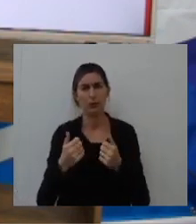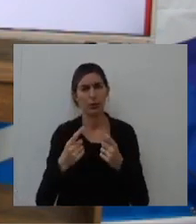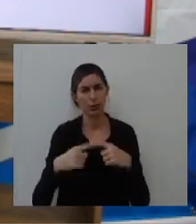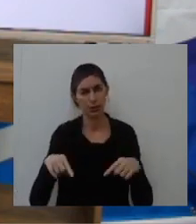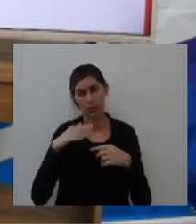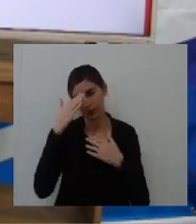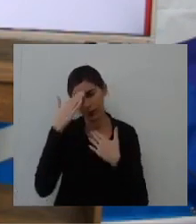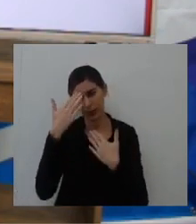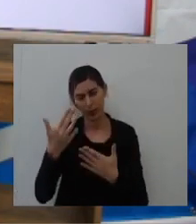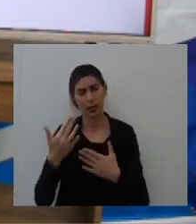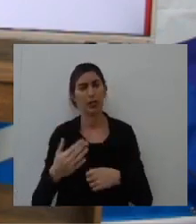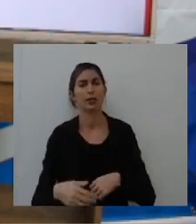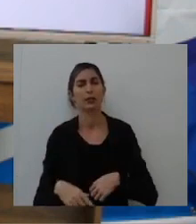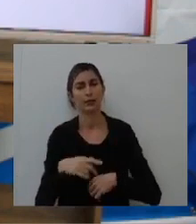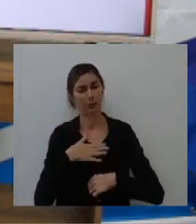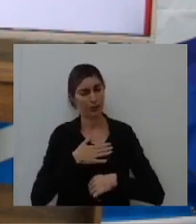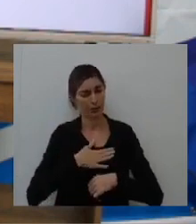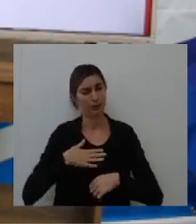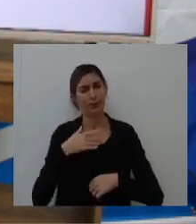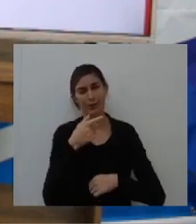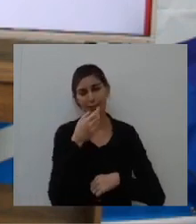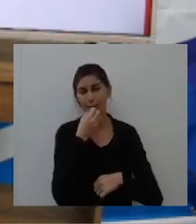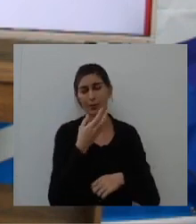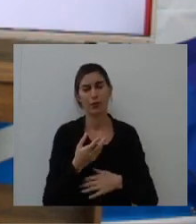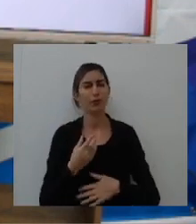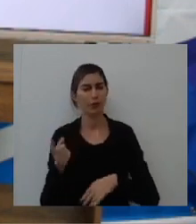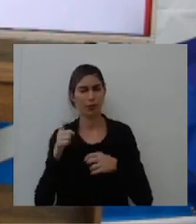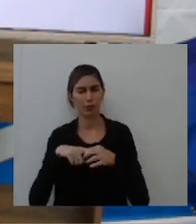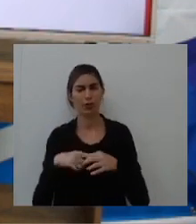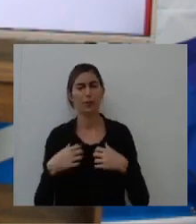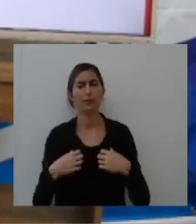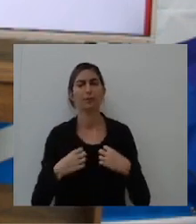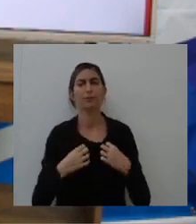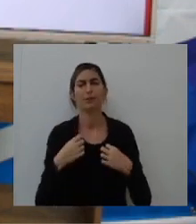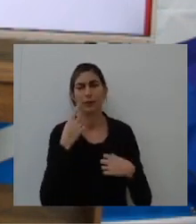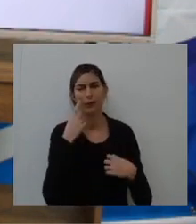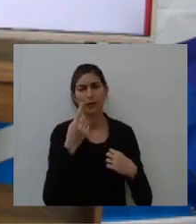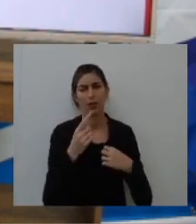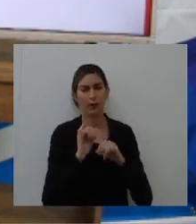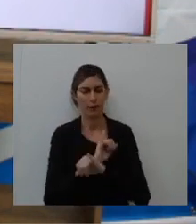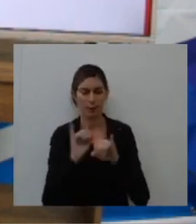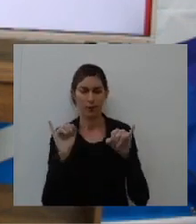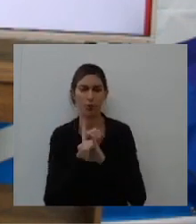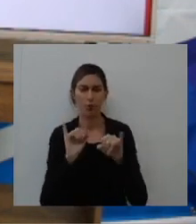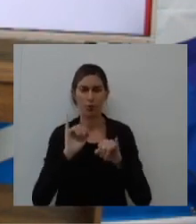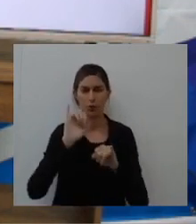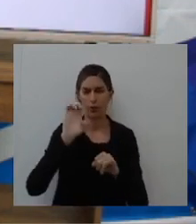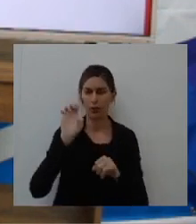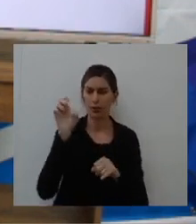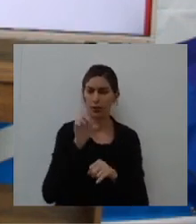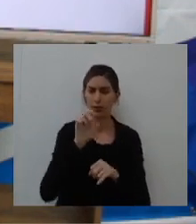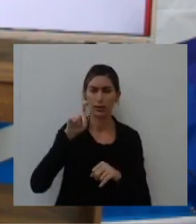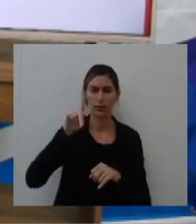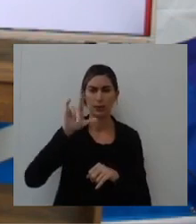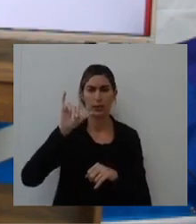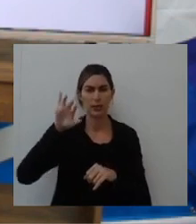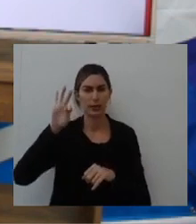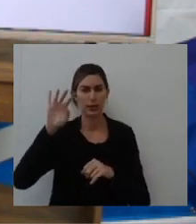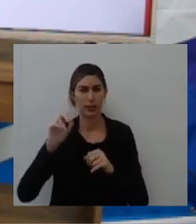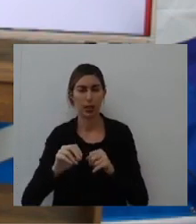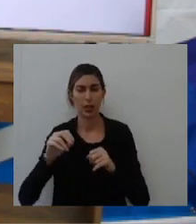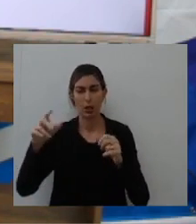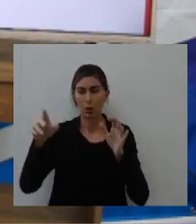muito obrigada! Que bom que você gostou. Vou voltar então. Olha só, a informação explícita é aquilo que